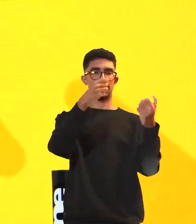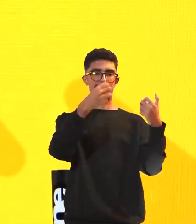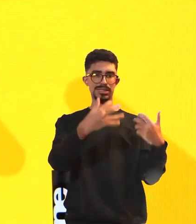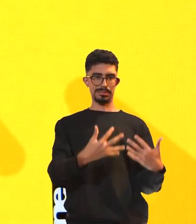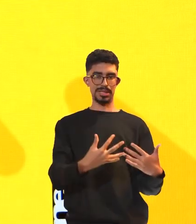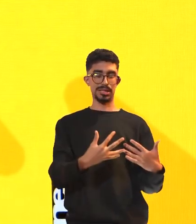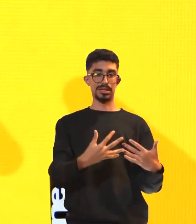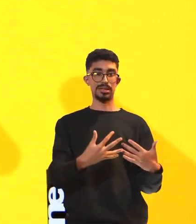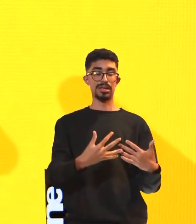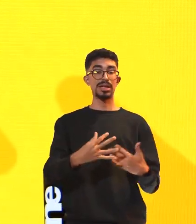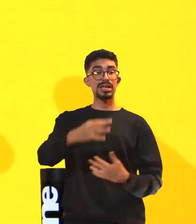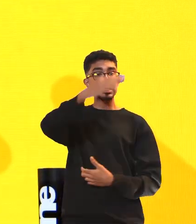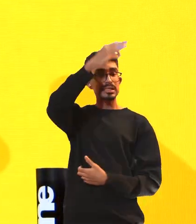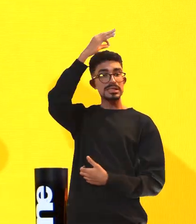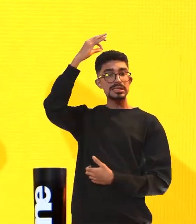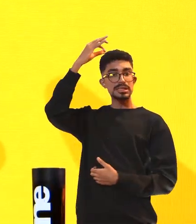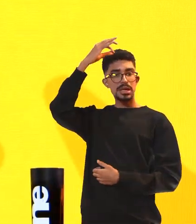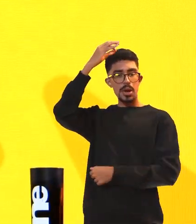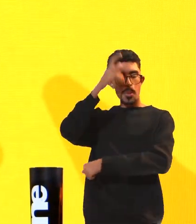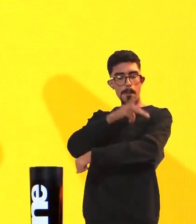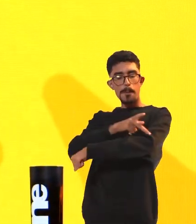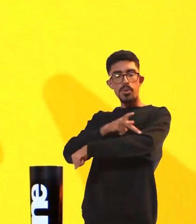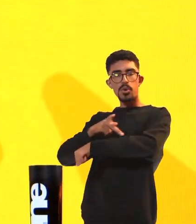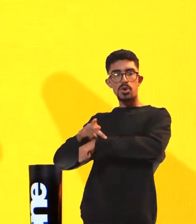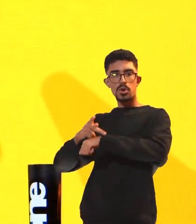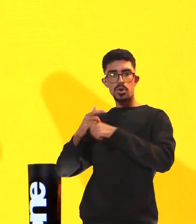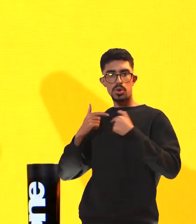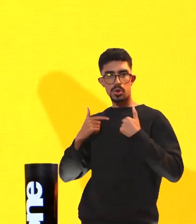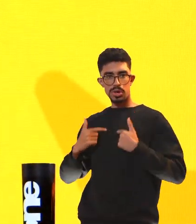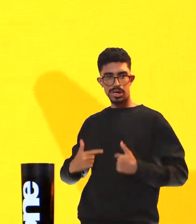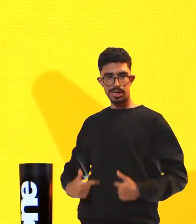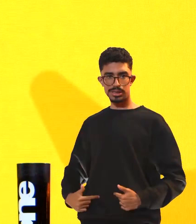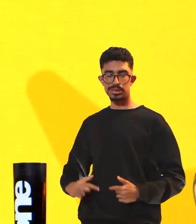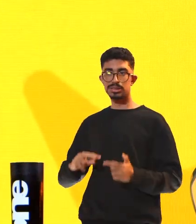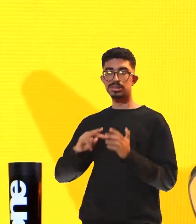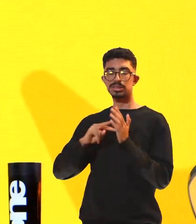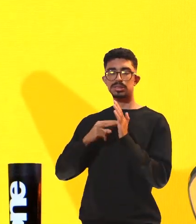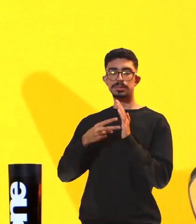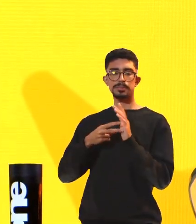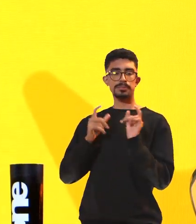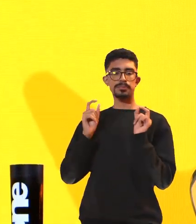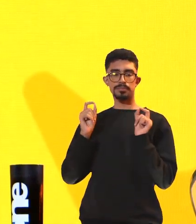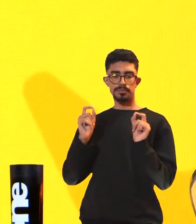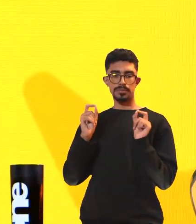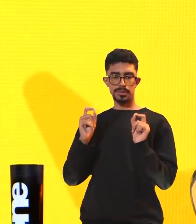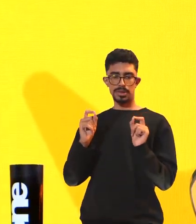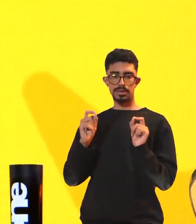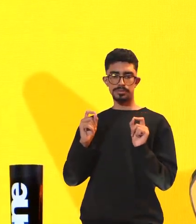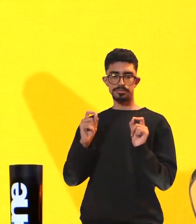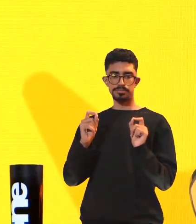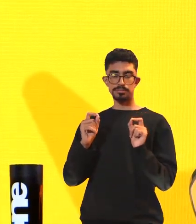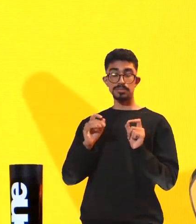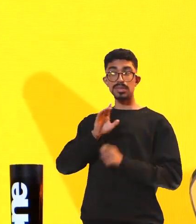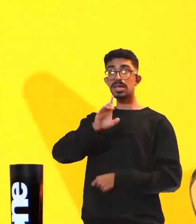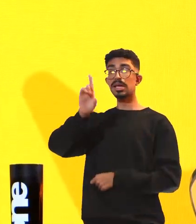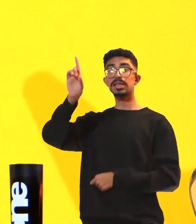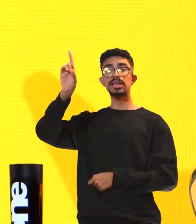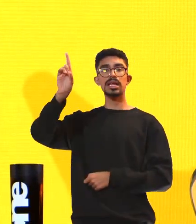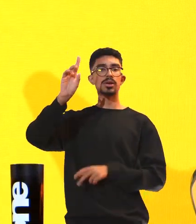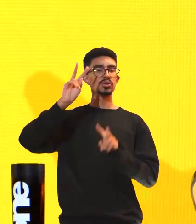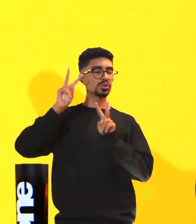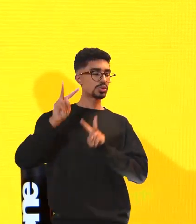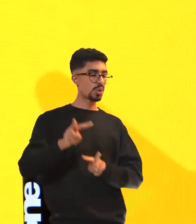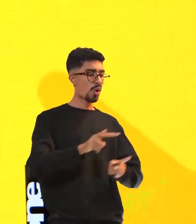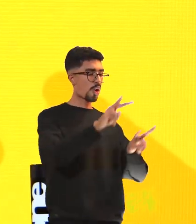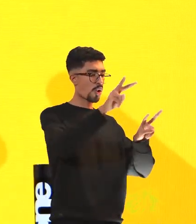é quando Deus, a Bíblia fala, passa os olhos sobre toda a terra, procurando aqueles que têm o coração totalmente dedicado a Ele, para